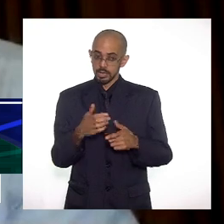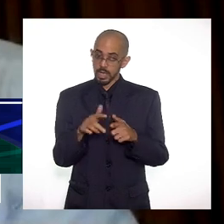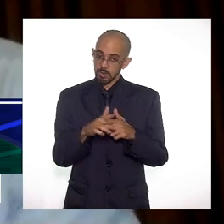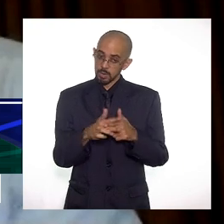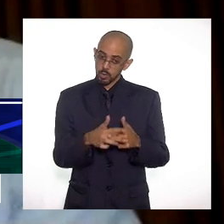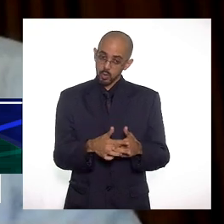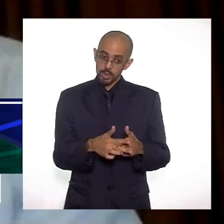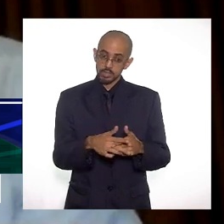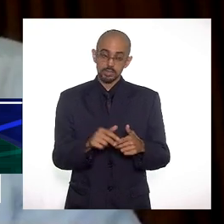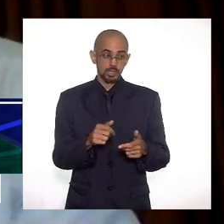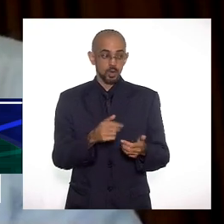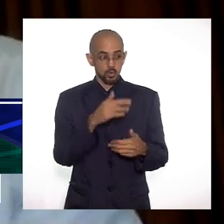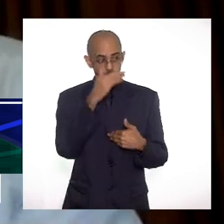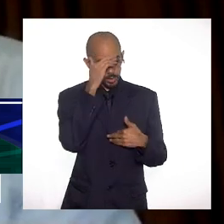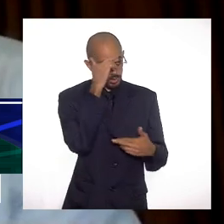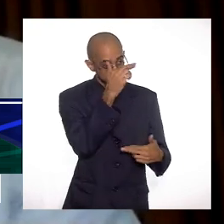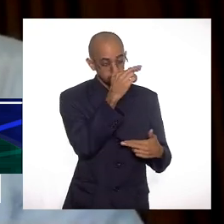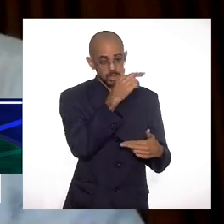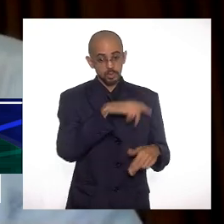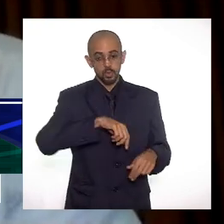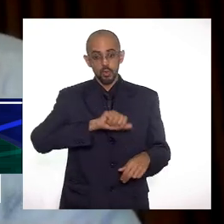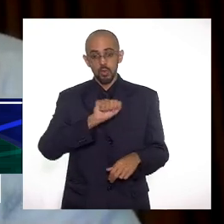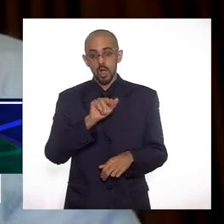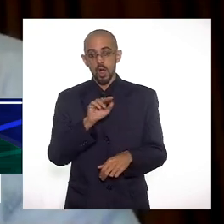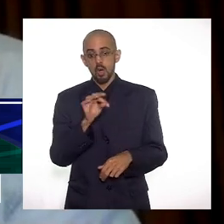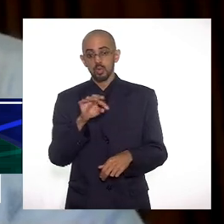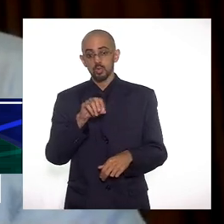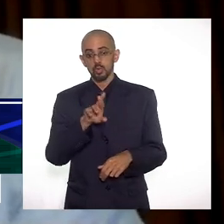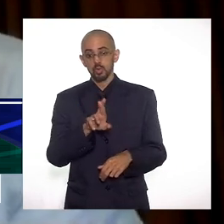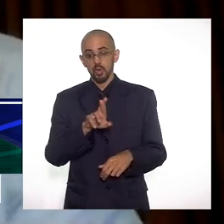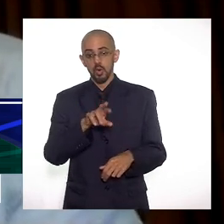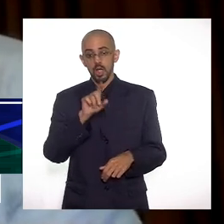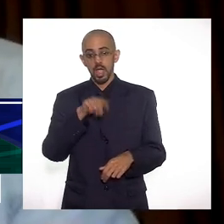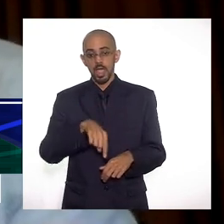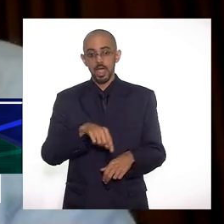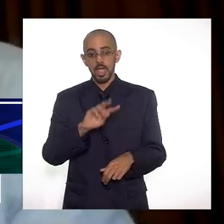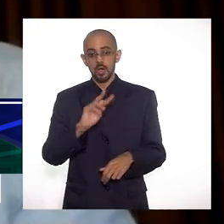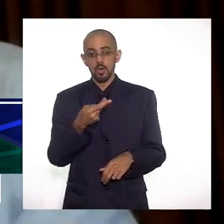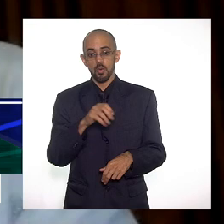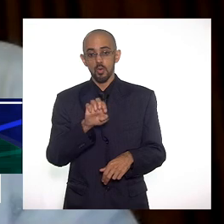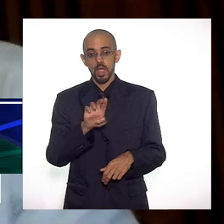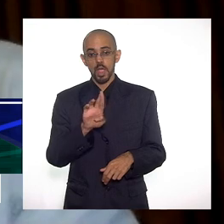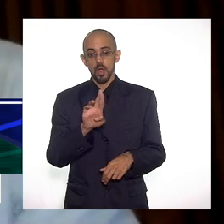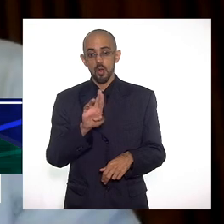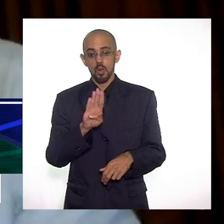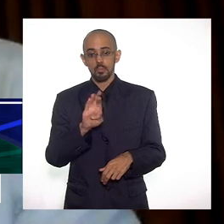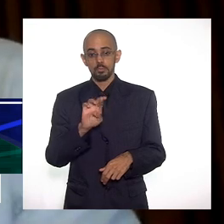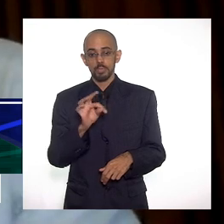deputado Samuel Malafaia. O autor é o deputado, ex-deputado e prefeito Elbert Rezende.